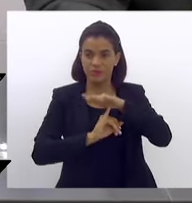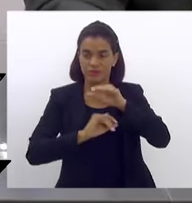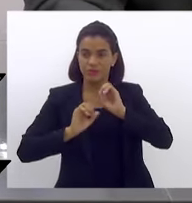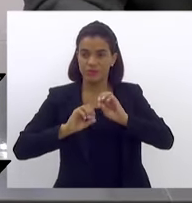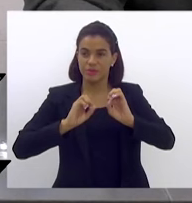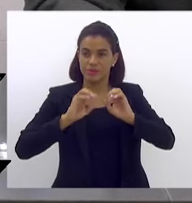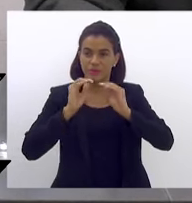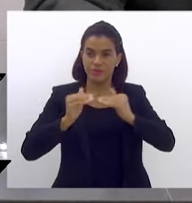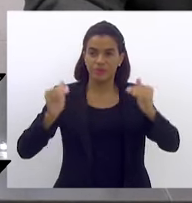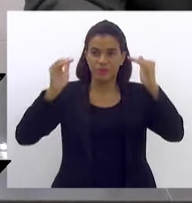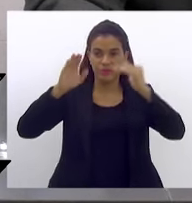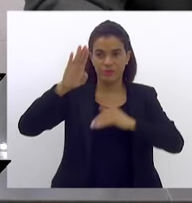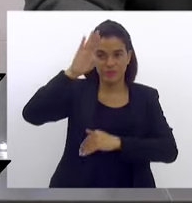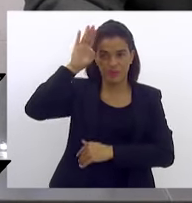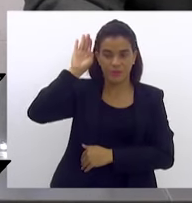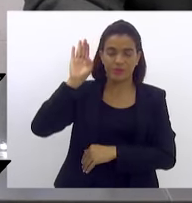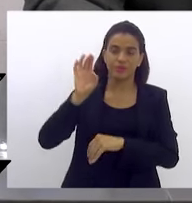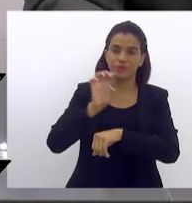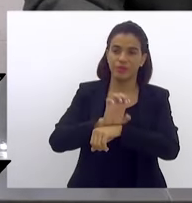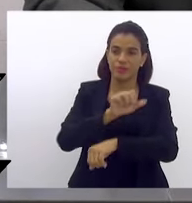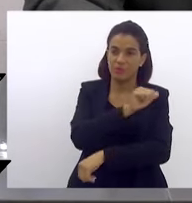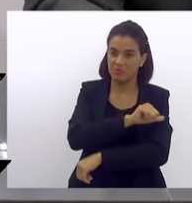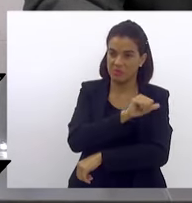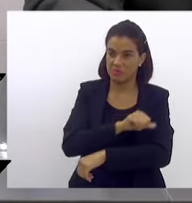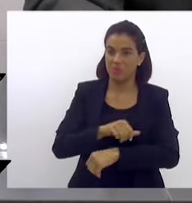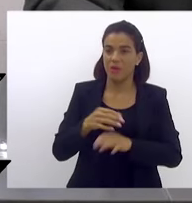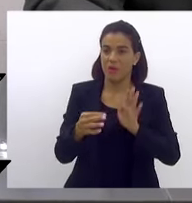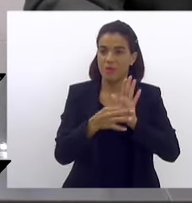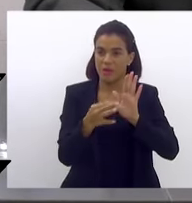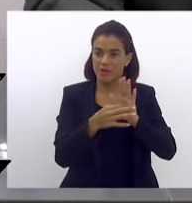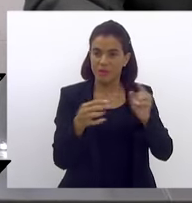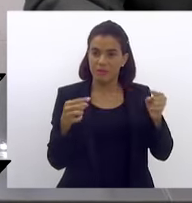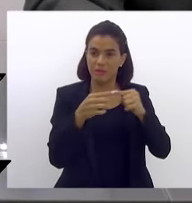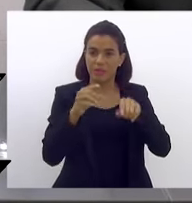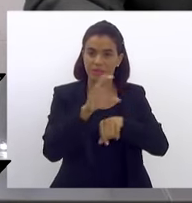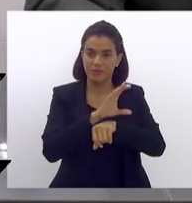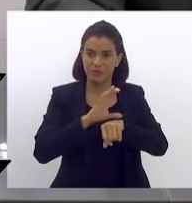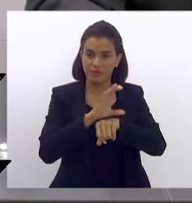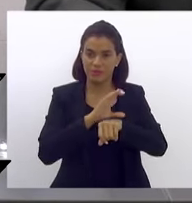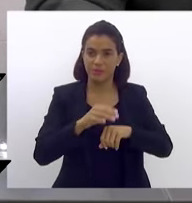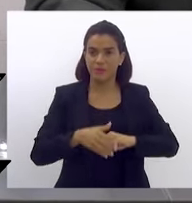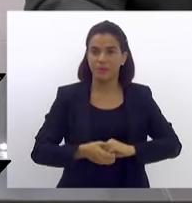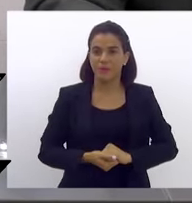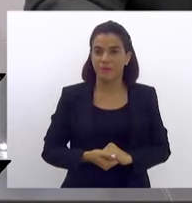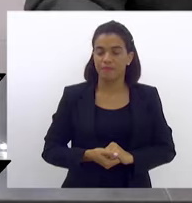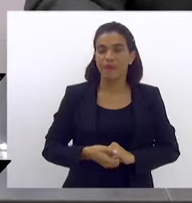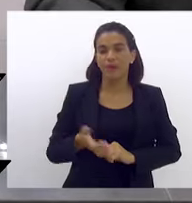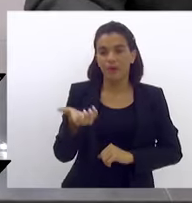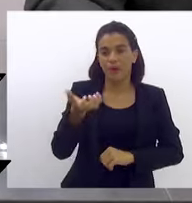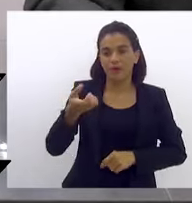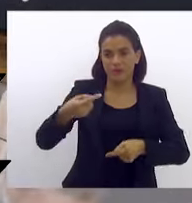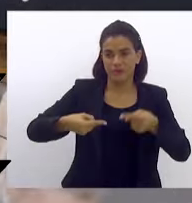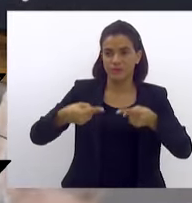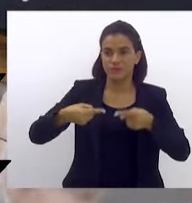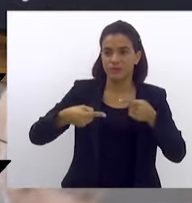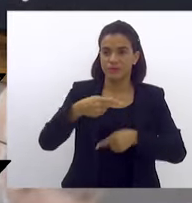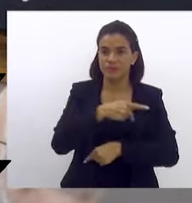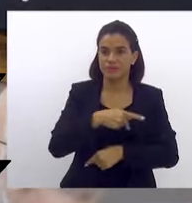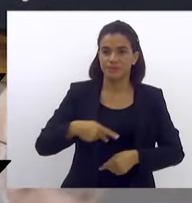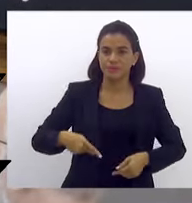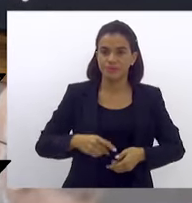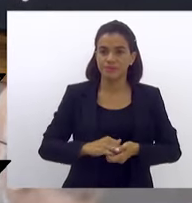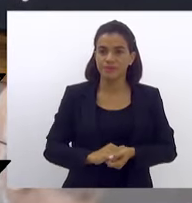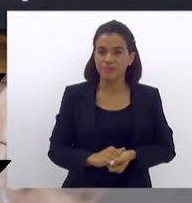ensino superior do Estado do Rio de Janeiro meu parecer é pela constitucionalidade para discutir Presidente